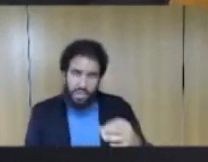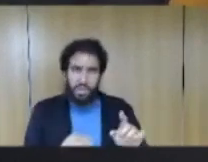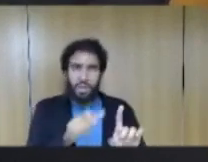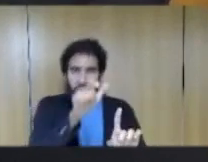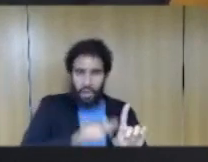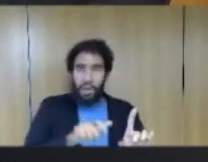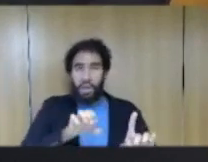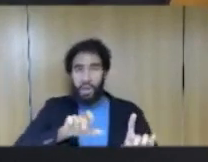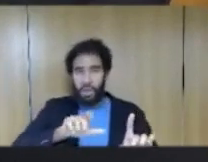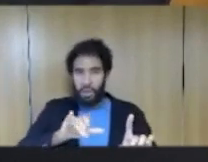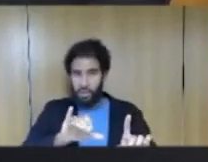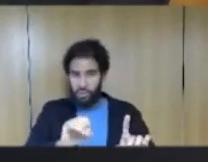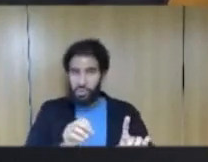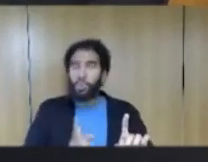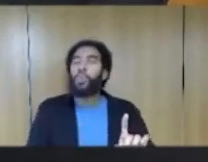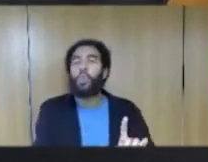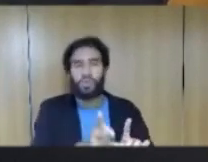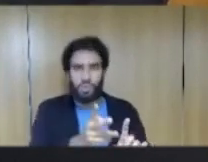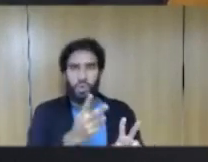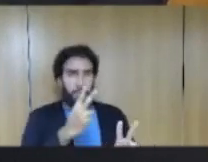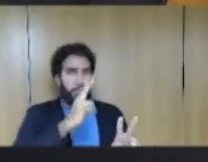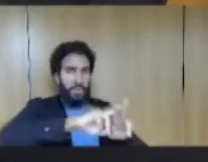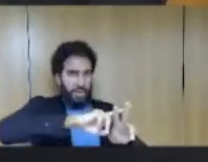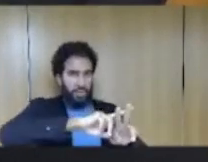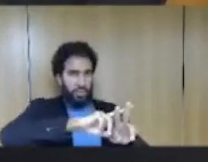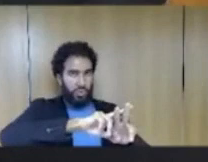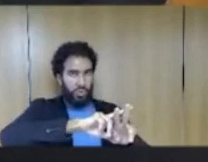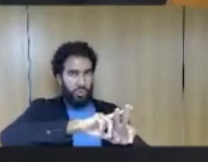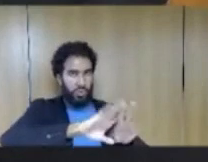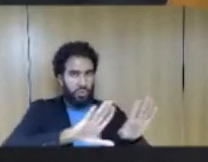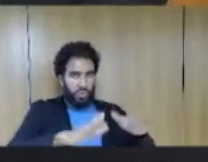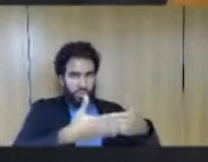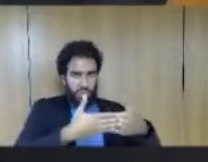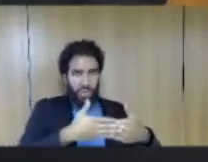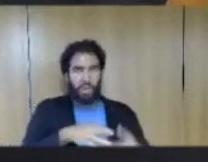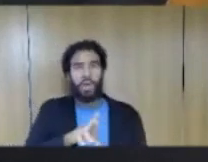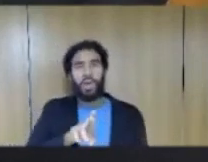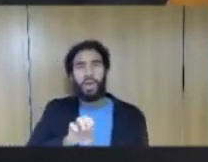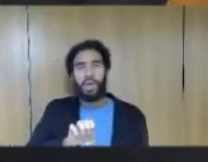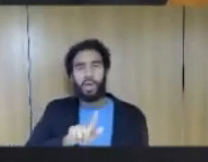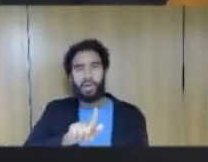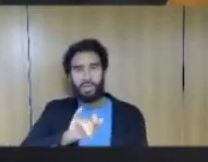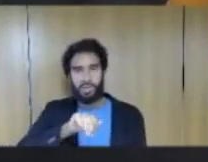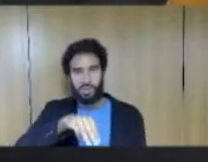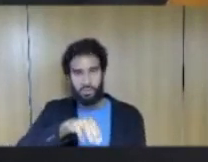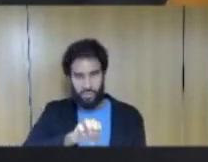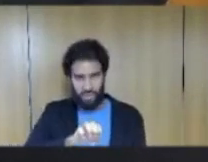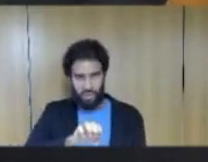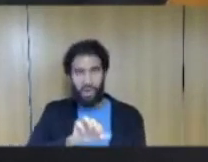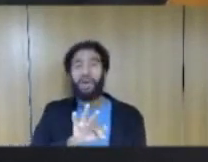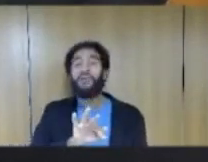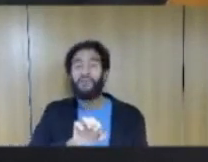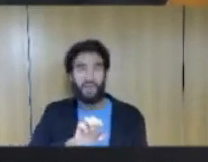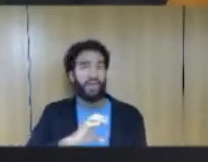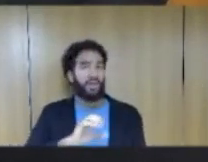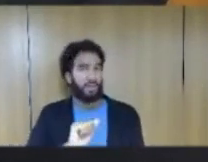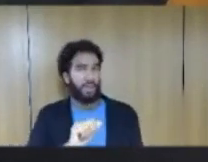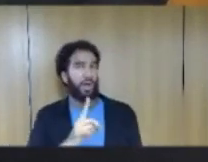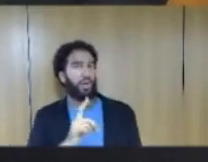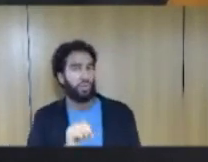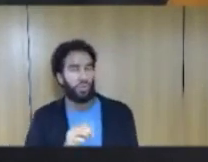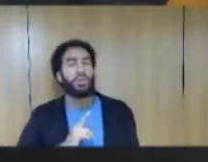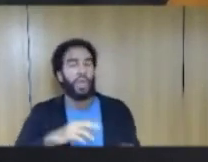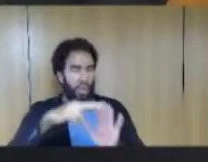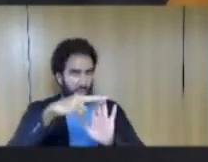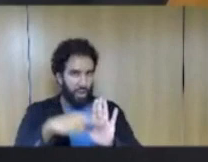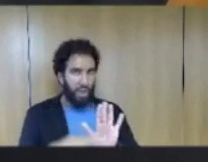Continuará preso em regime fechado inclusive onde se encontra então a cláusulas de segurança